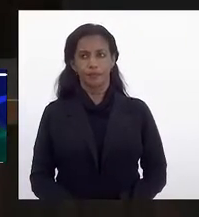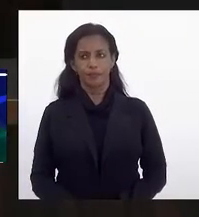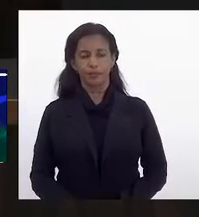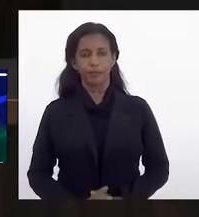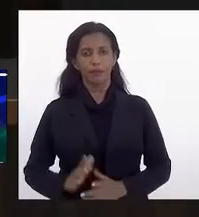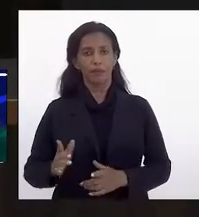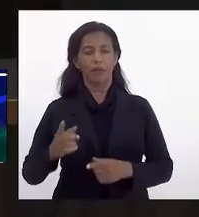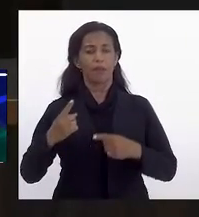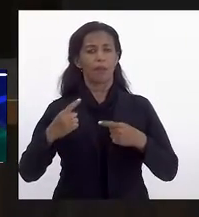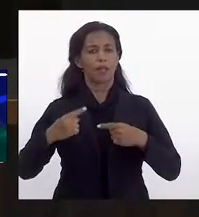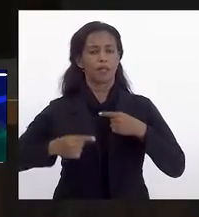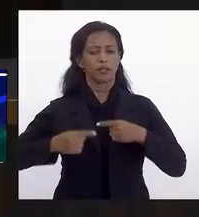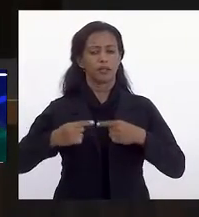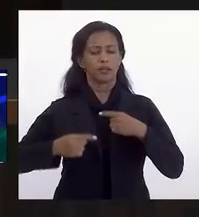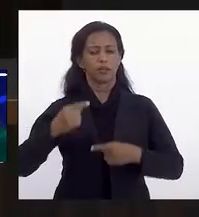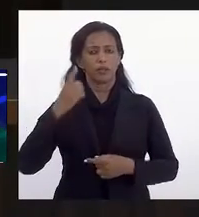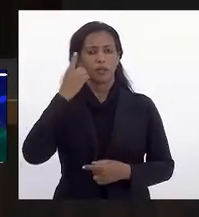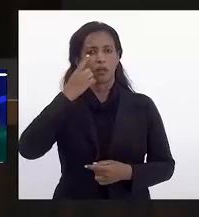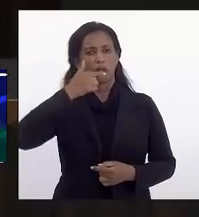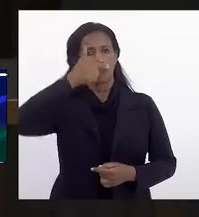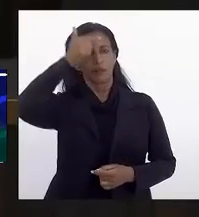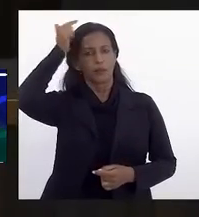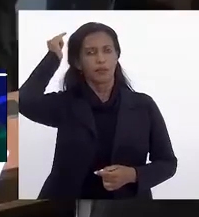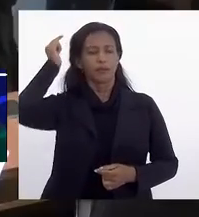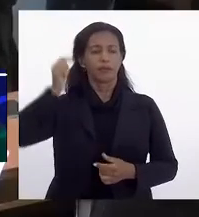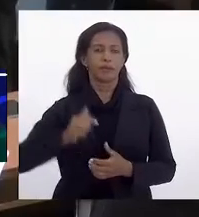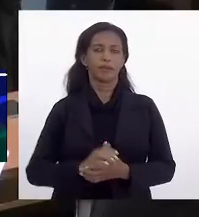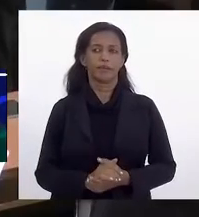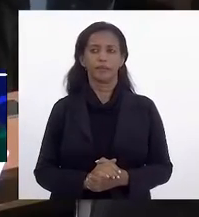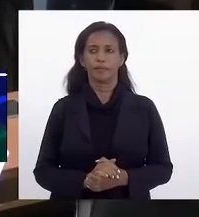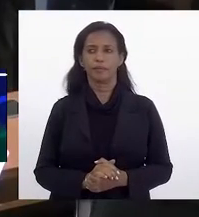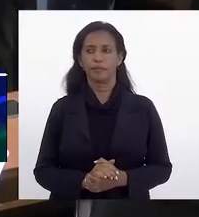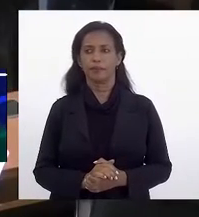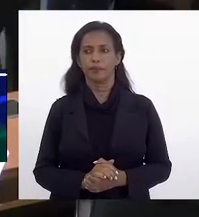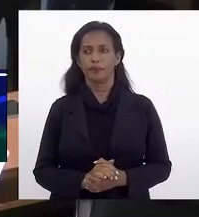para discutir o deputado Luiz Paulo.